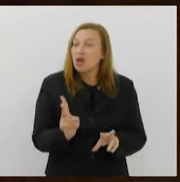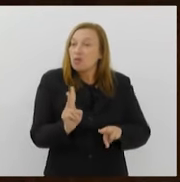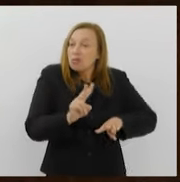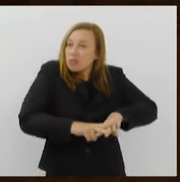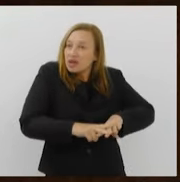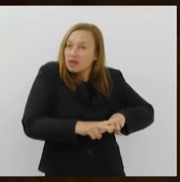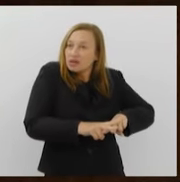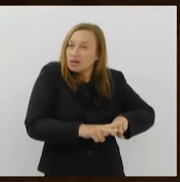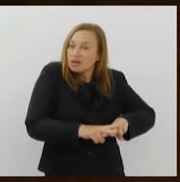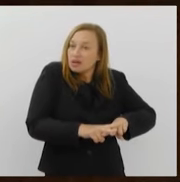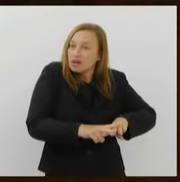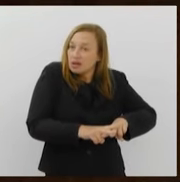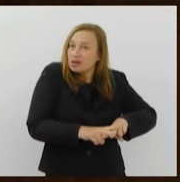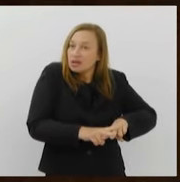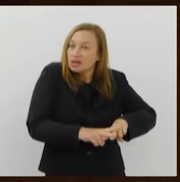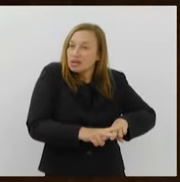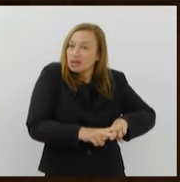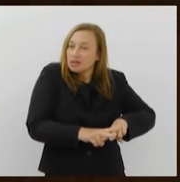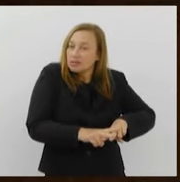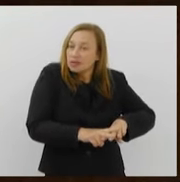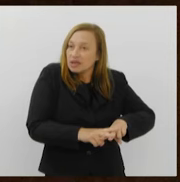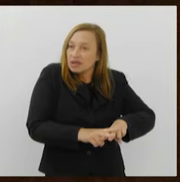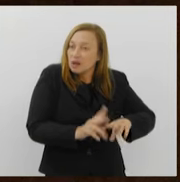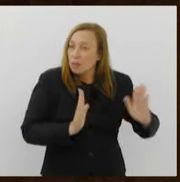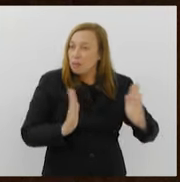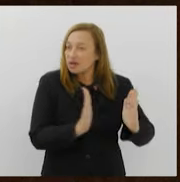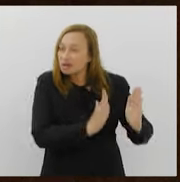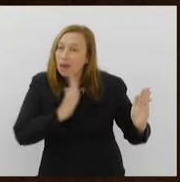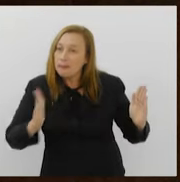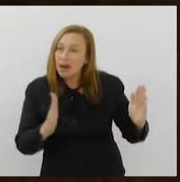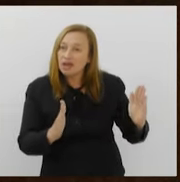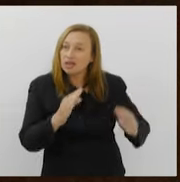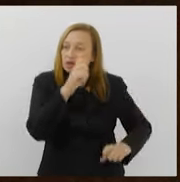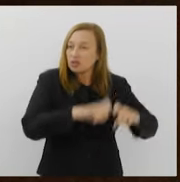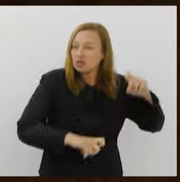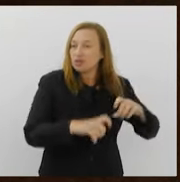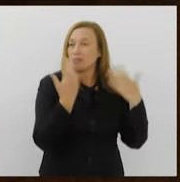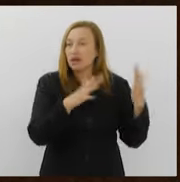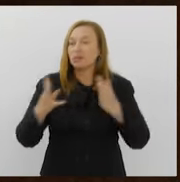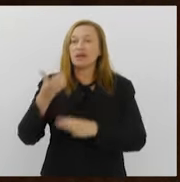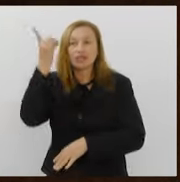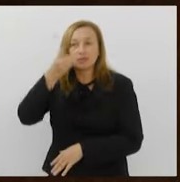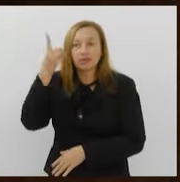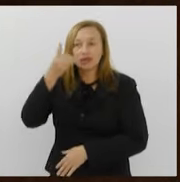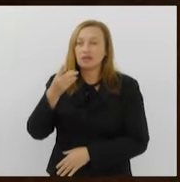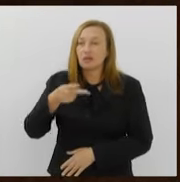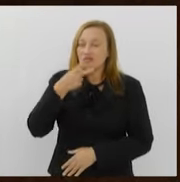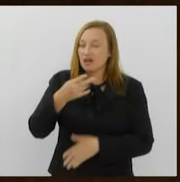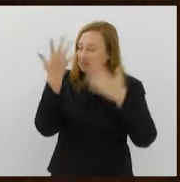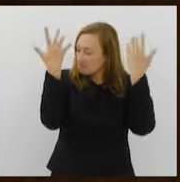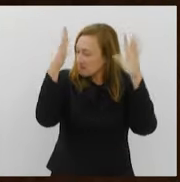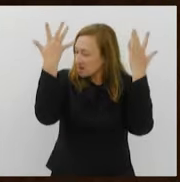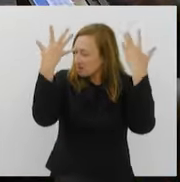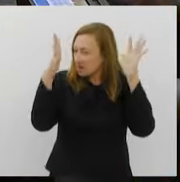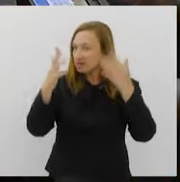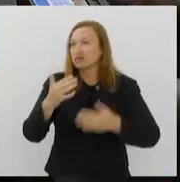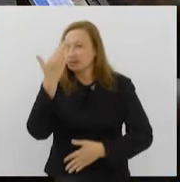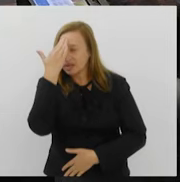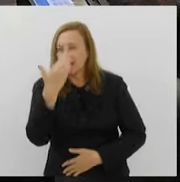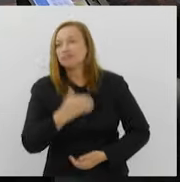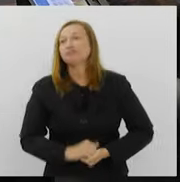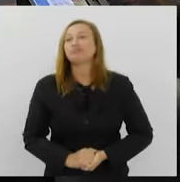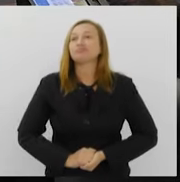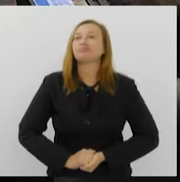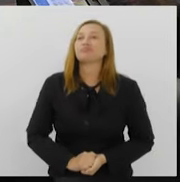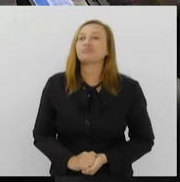para o estuprador, né? Não pode ser que parar essa pena, enfim... Parabéns pelas palavras, deputado. Só estou aqui para te aplaudir. Obrigado. Obrigado,